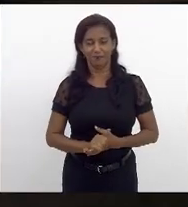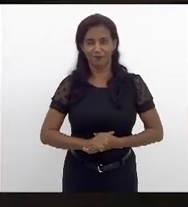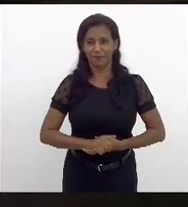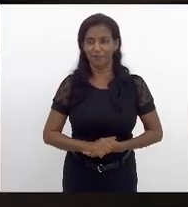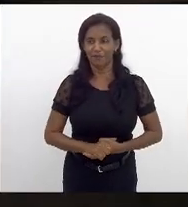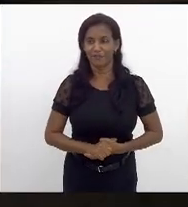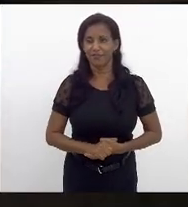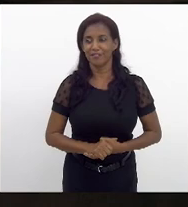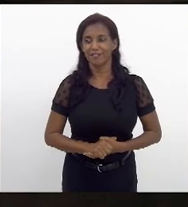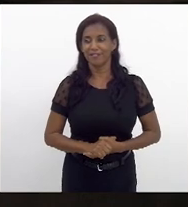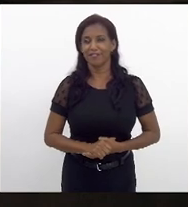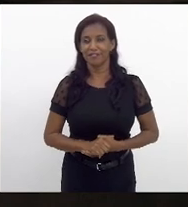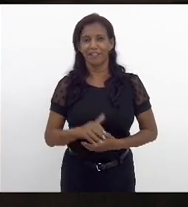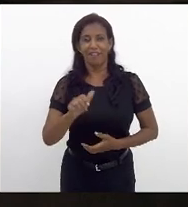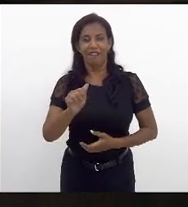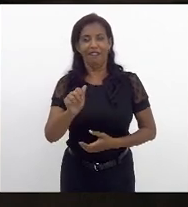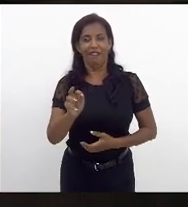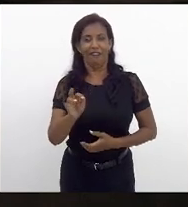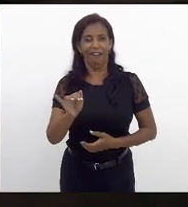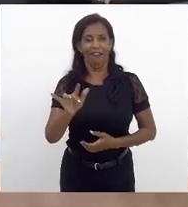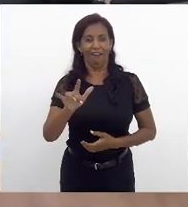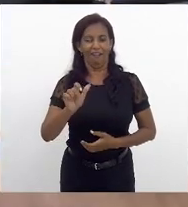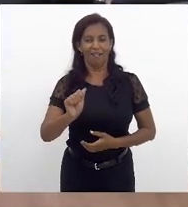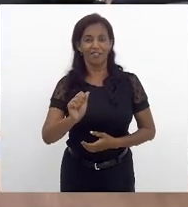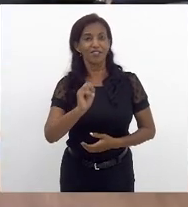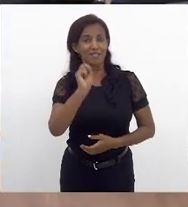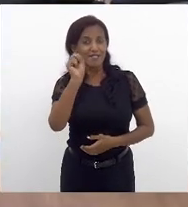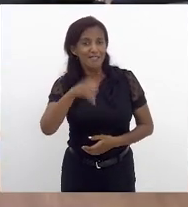Deputado Átila Nunes.